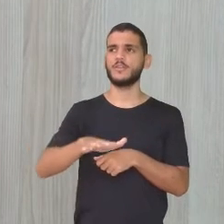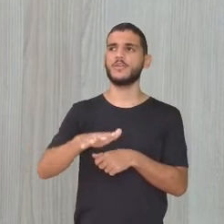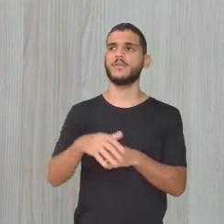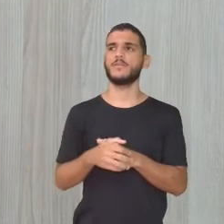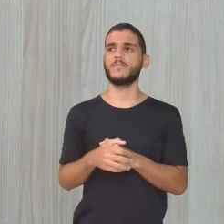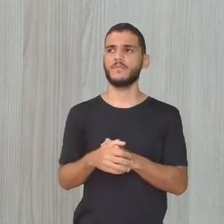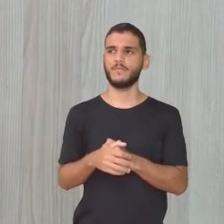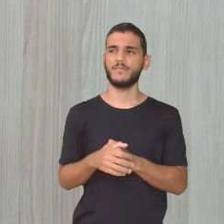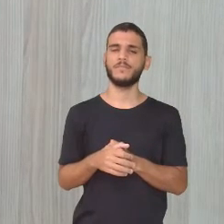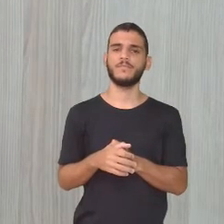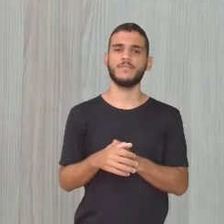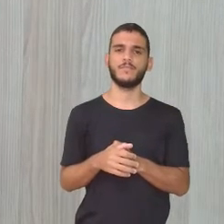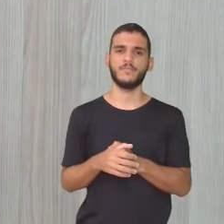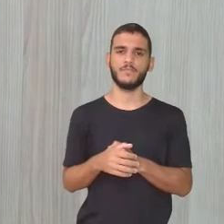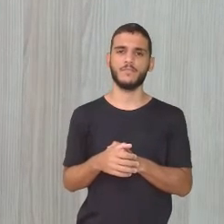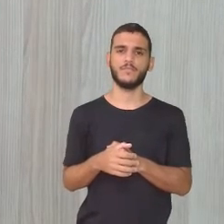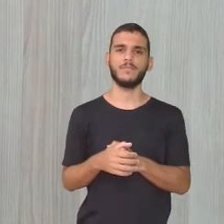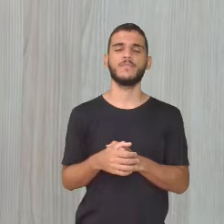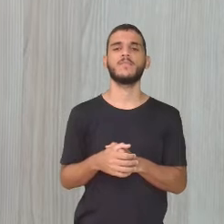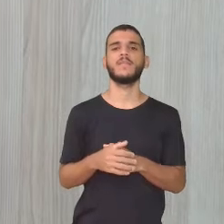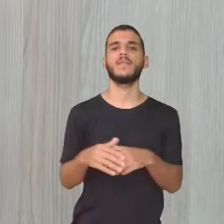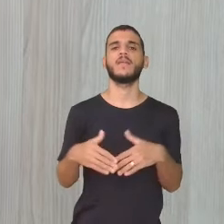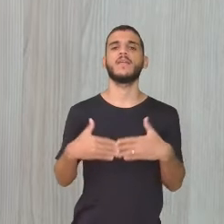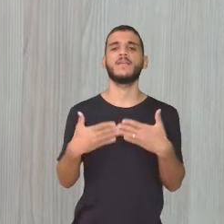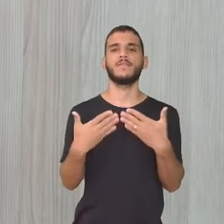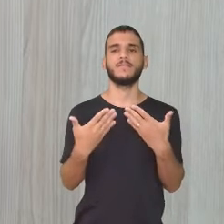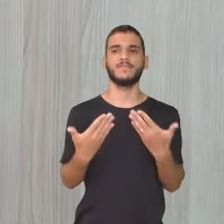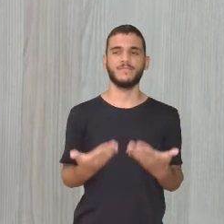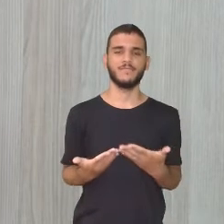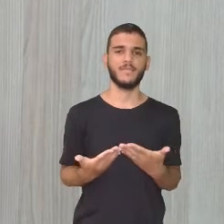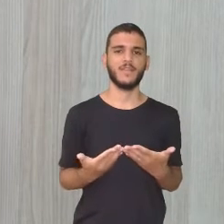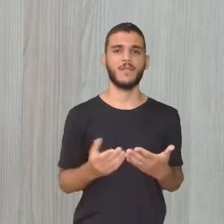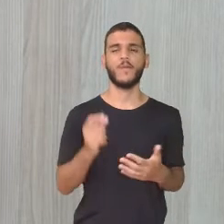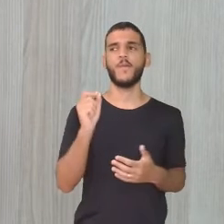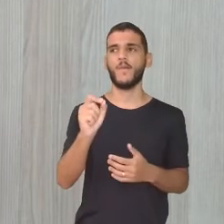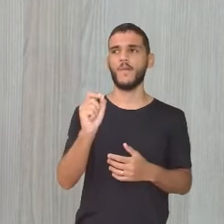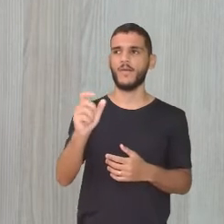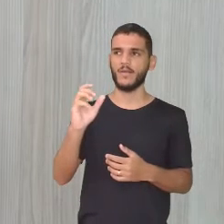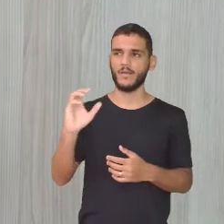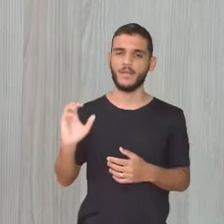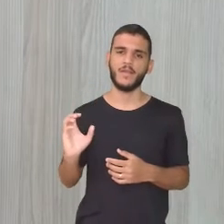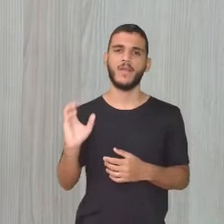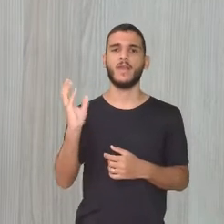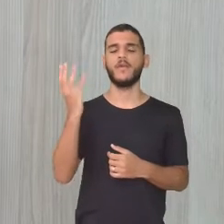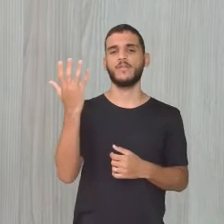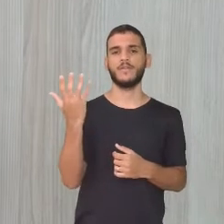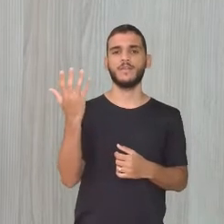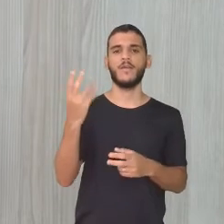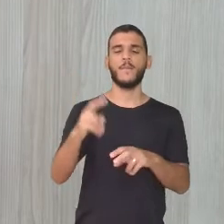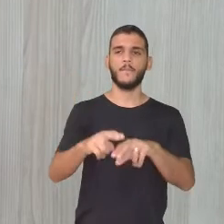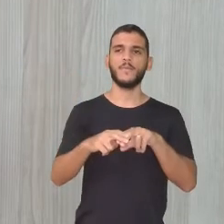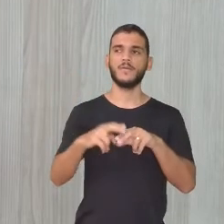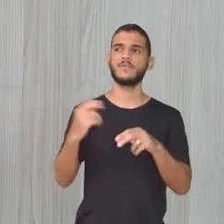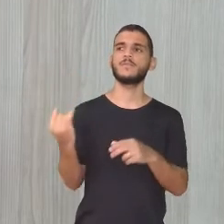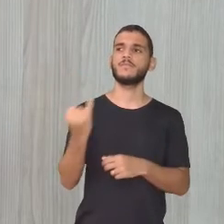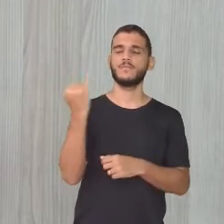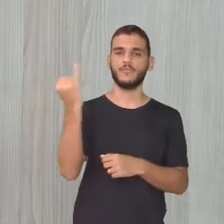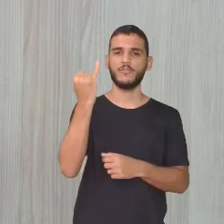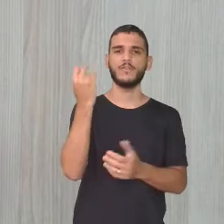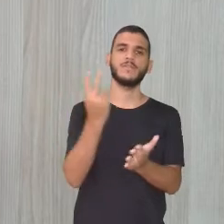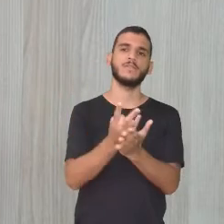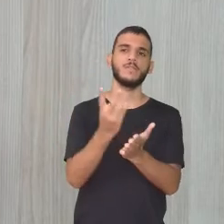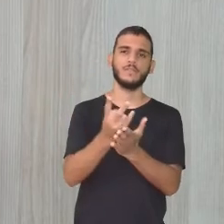diga aí, professor. Ah, sim. Então, o que que acontece? Por isso que é sempre importante a gente falar